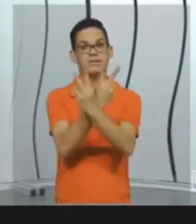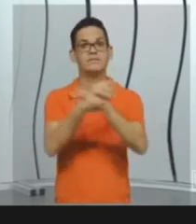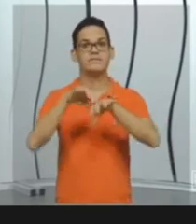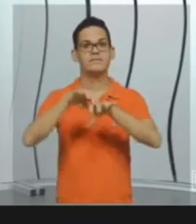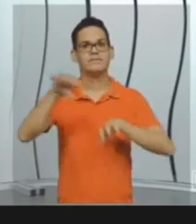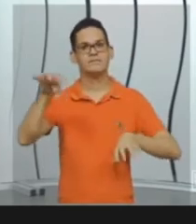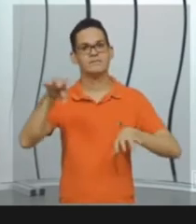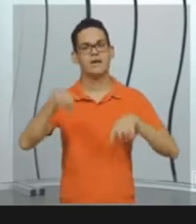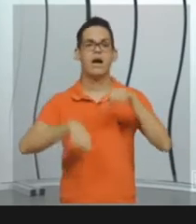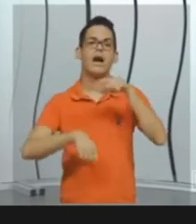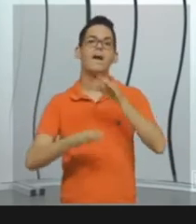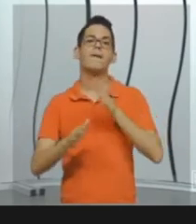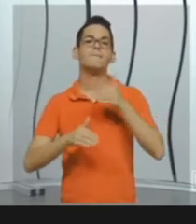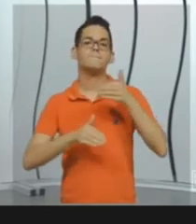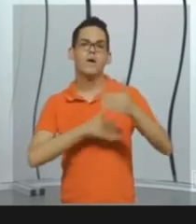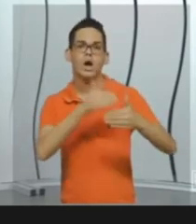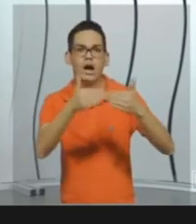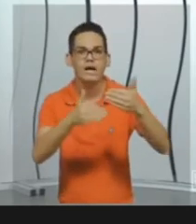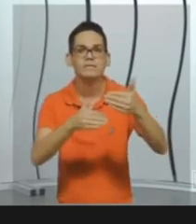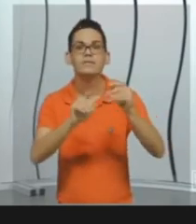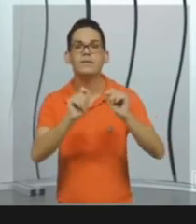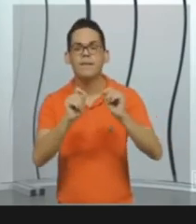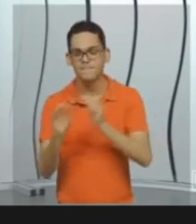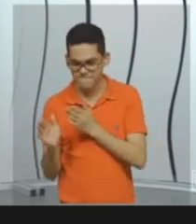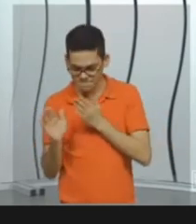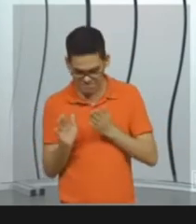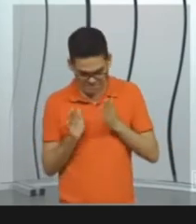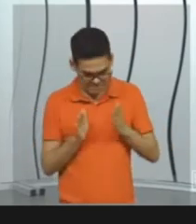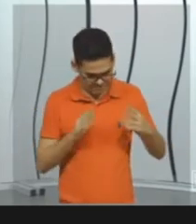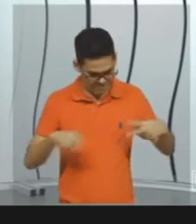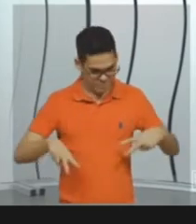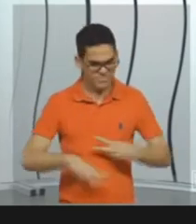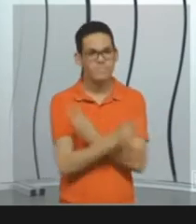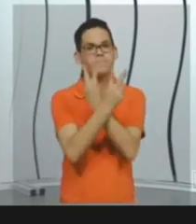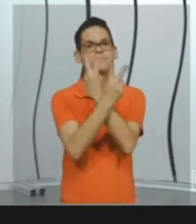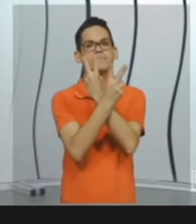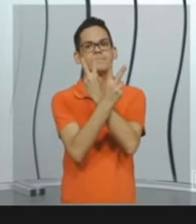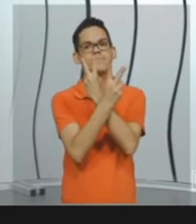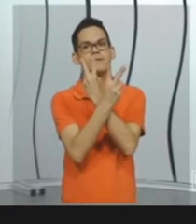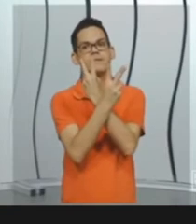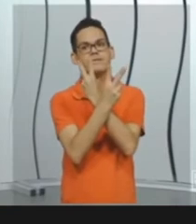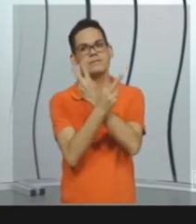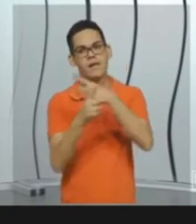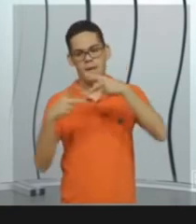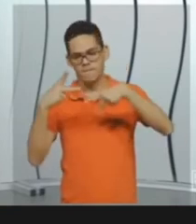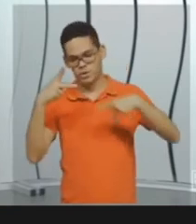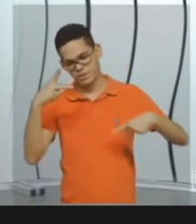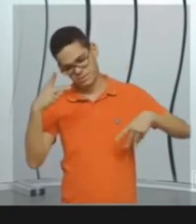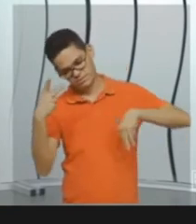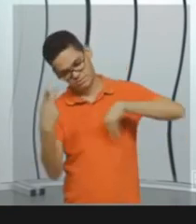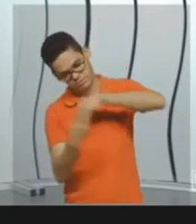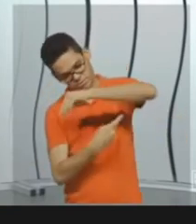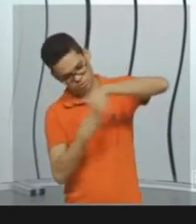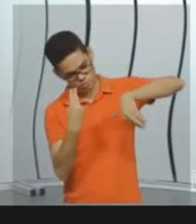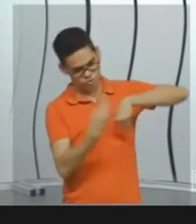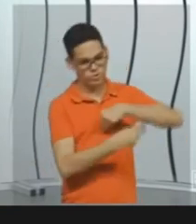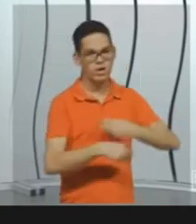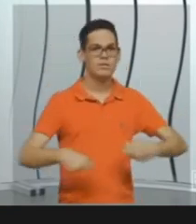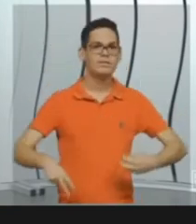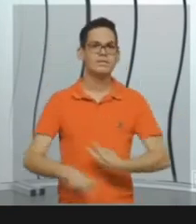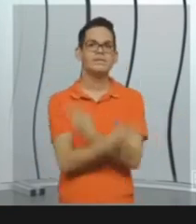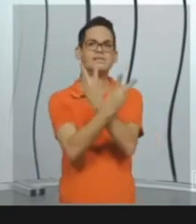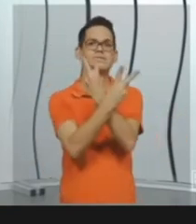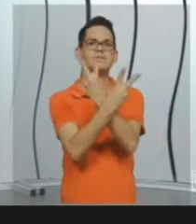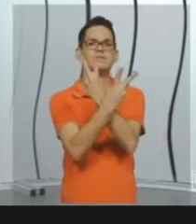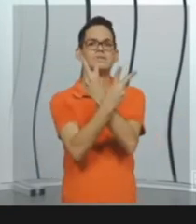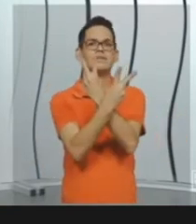divisão celular, no processo de divisão, e aí sim eles vão se enrolar em proteínas que estão ligadas a eles, e ao se